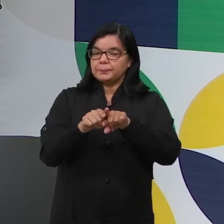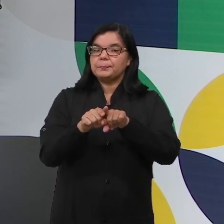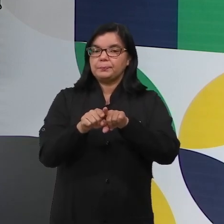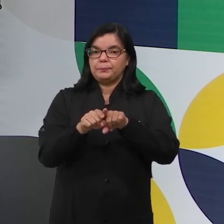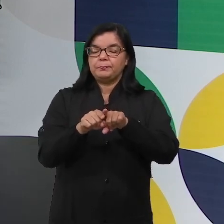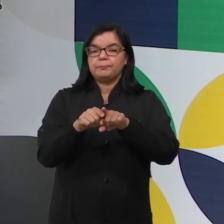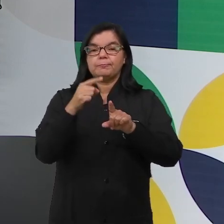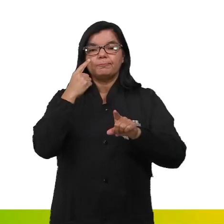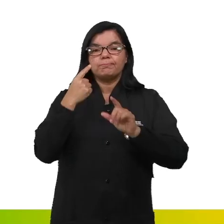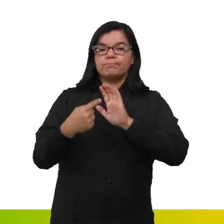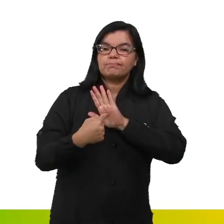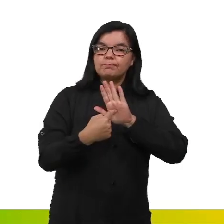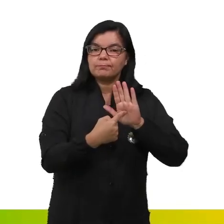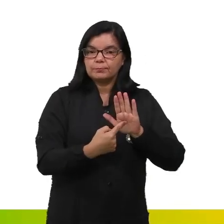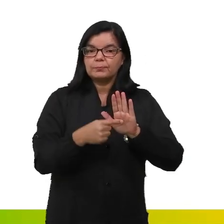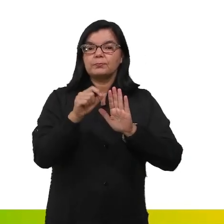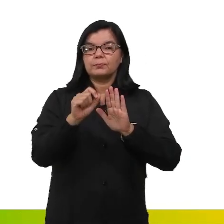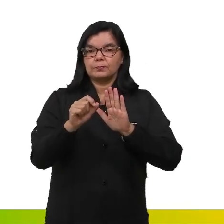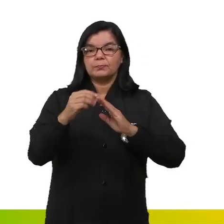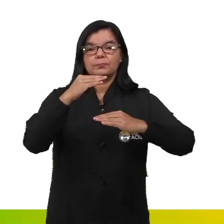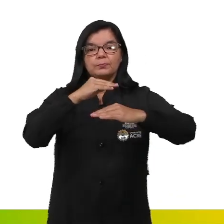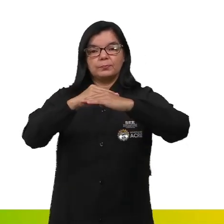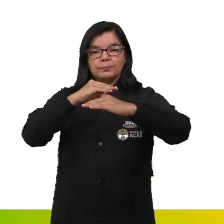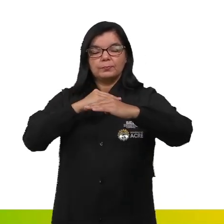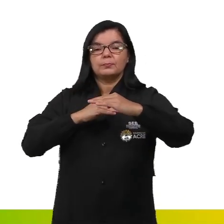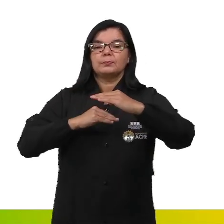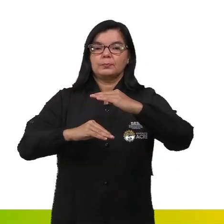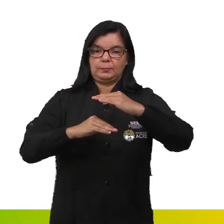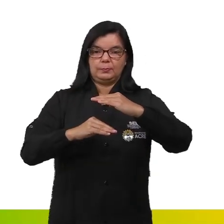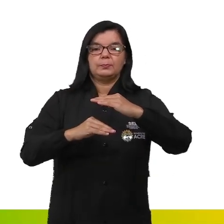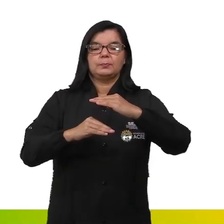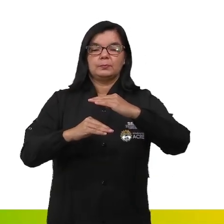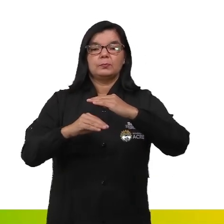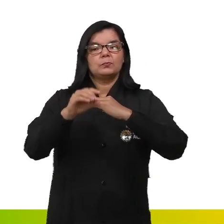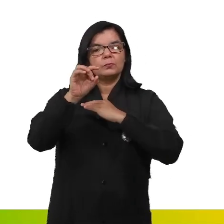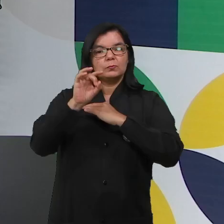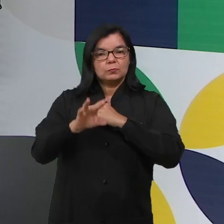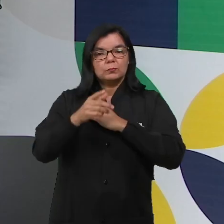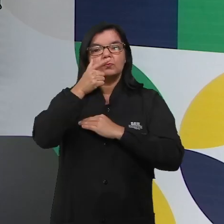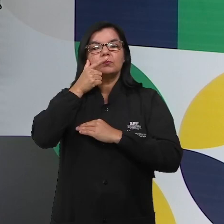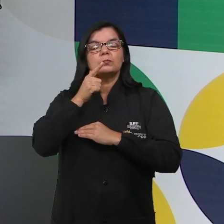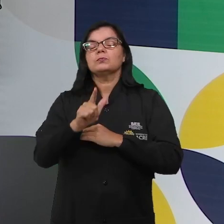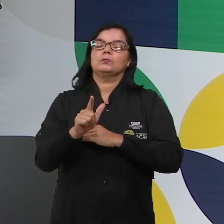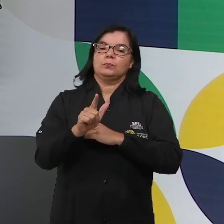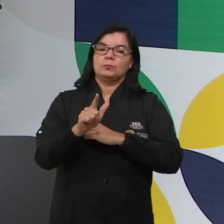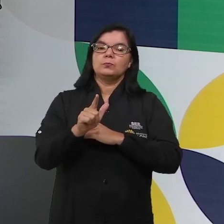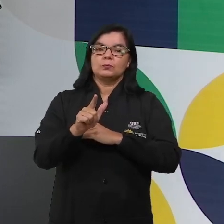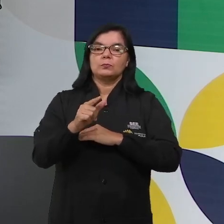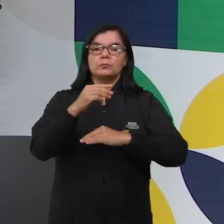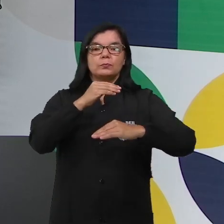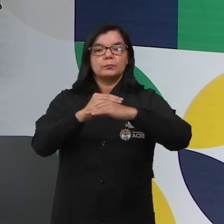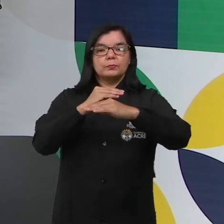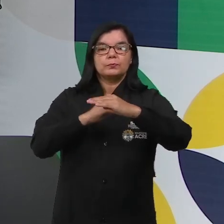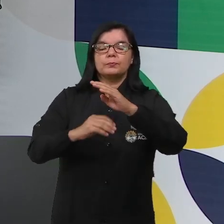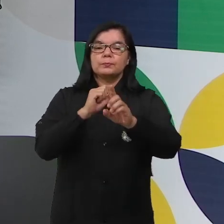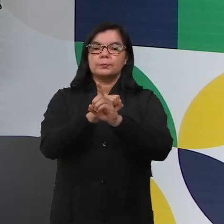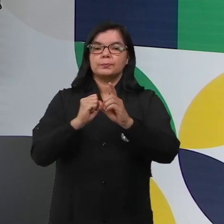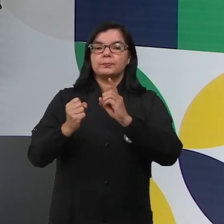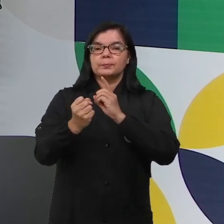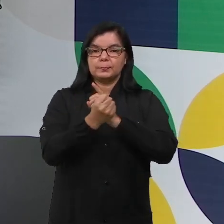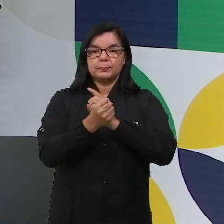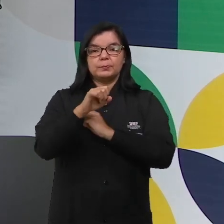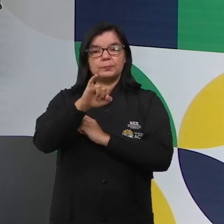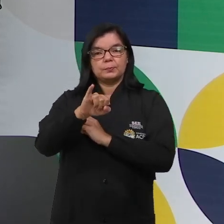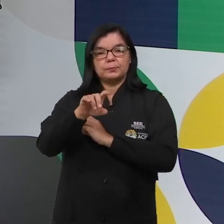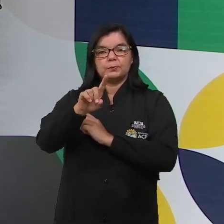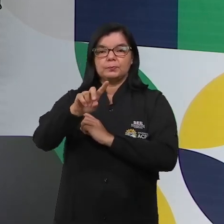pode identificar o quê? As desigualdades. Só que para considerar as desigualdades sociais, o